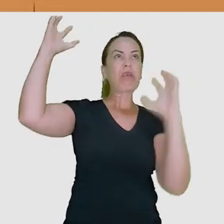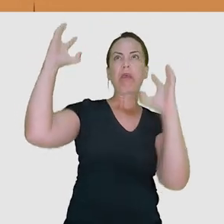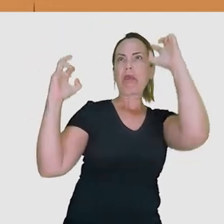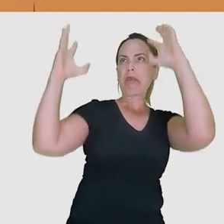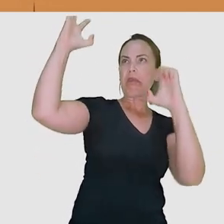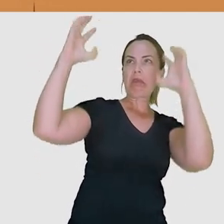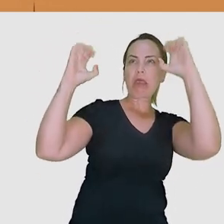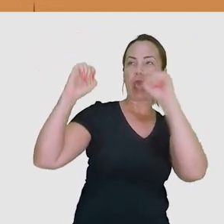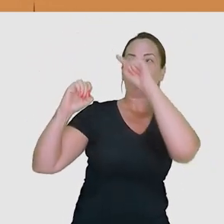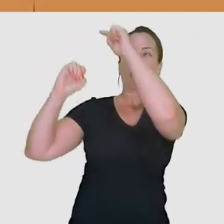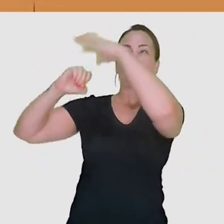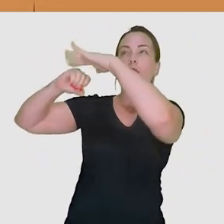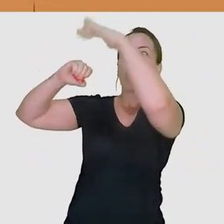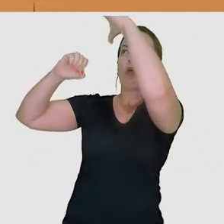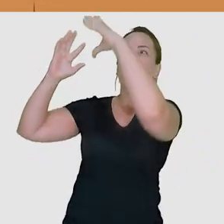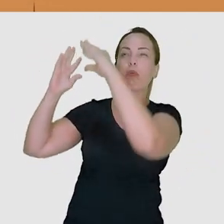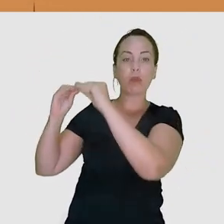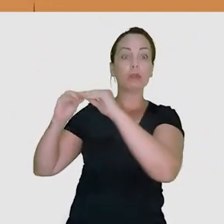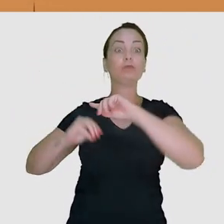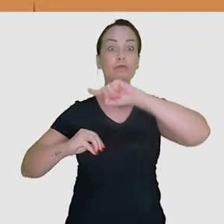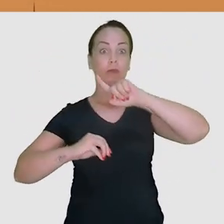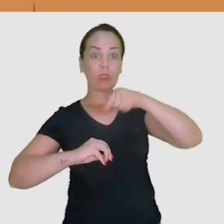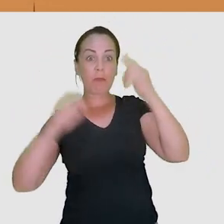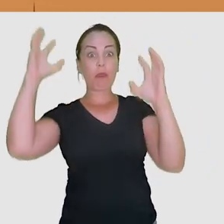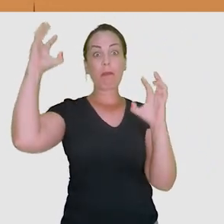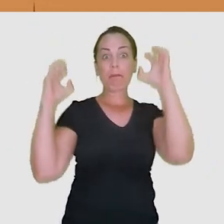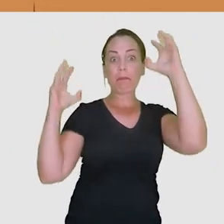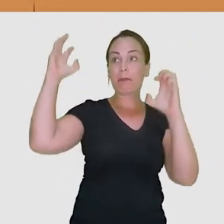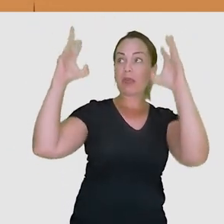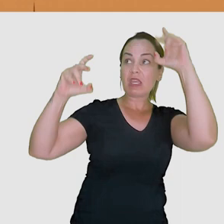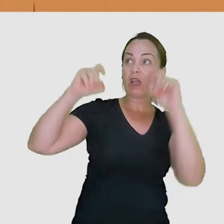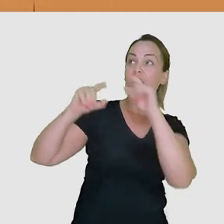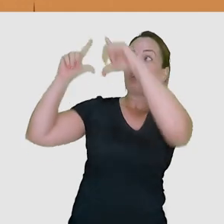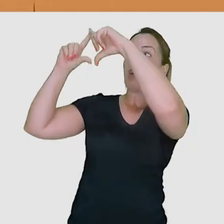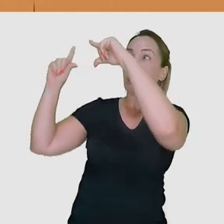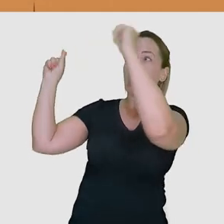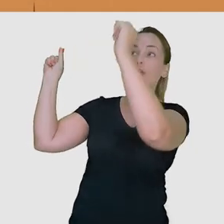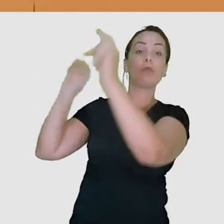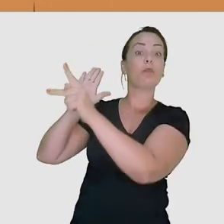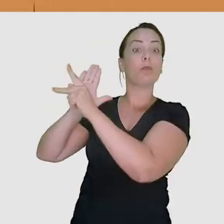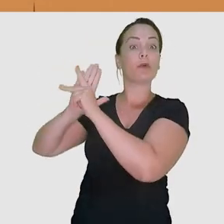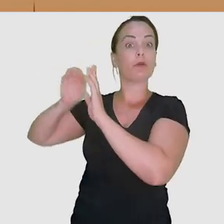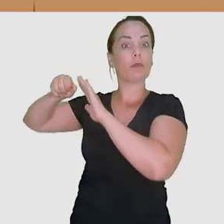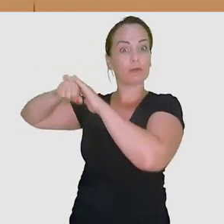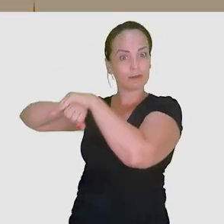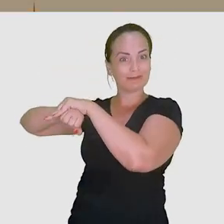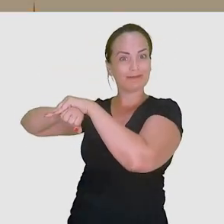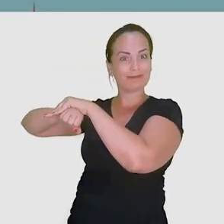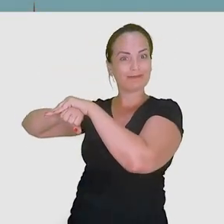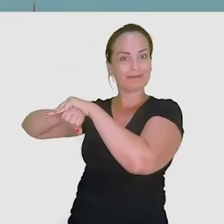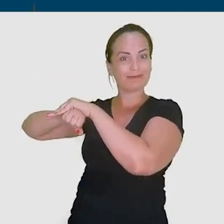com a Lua, deixando a Lua menos brilhante. Depois dessa briga, a Lua teria se tornado o